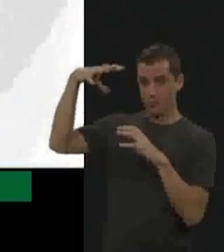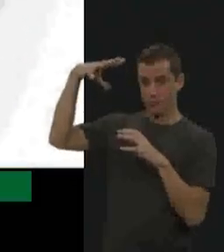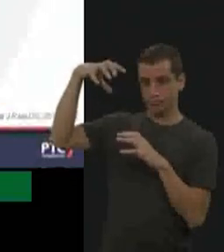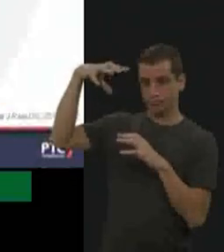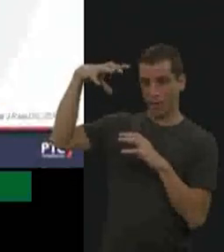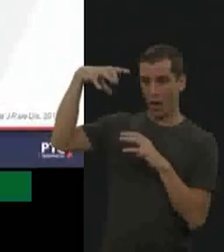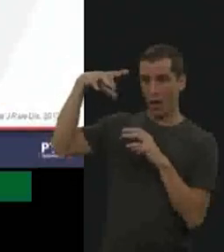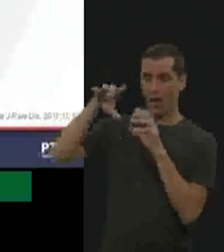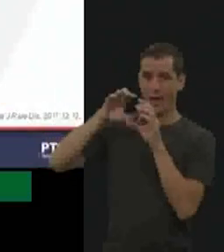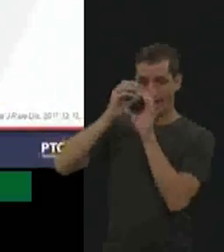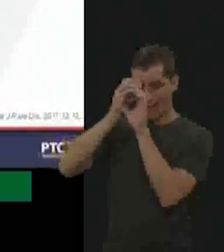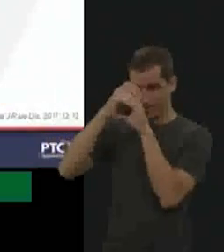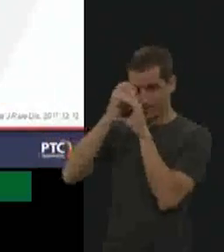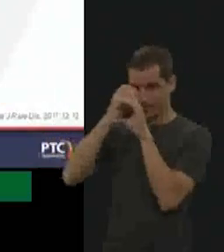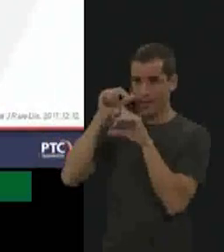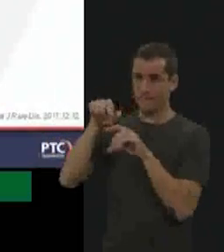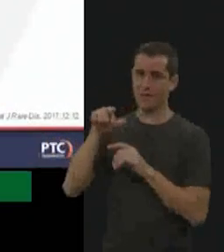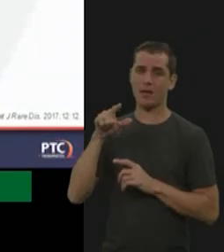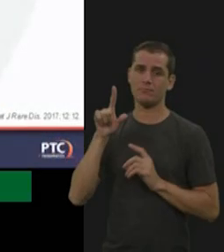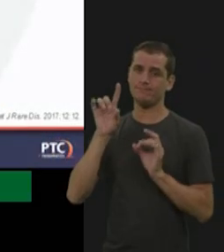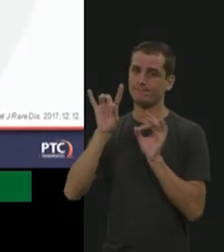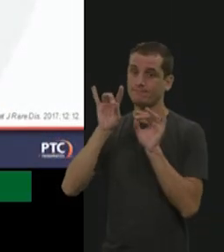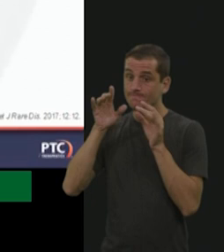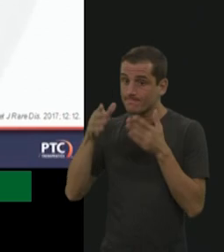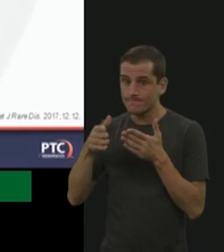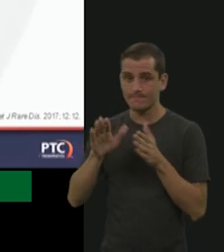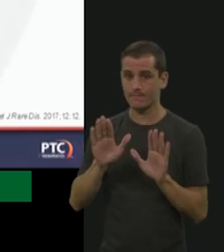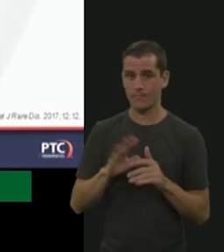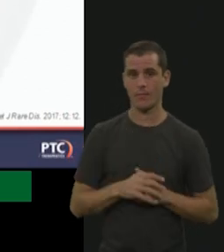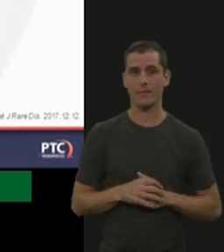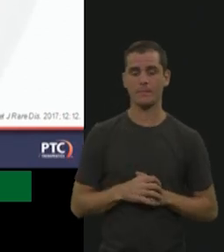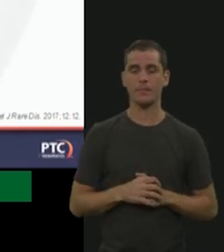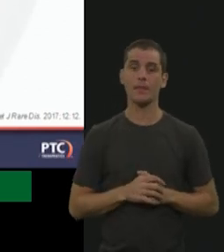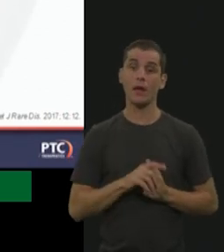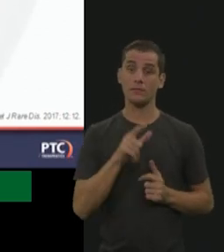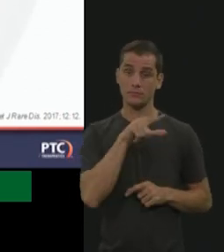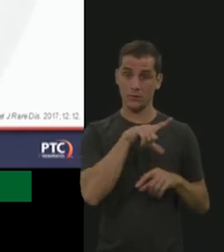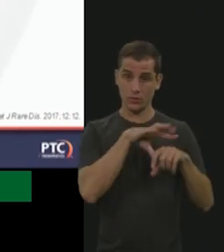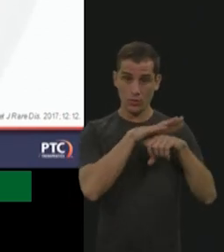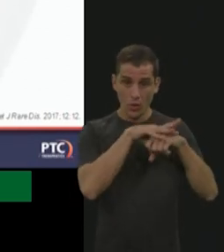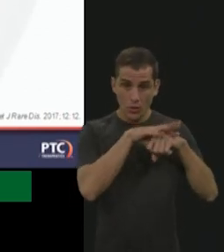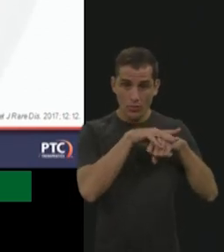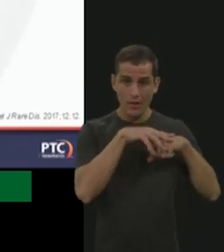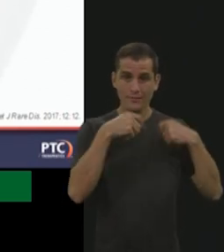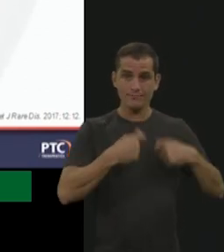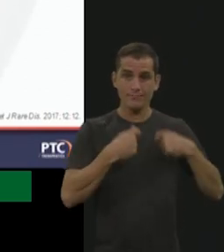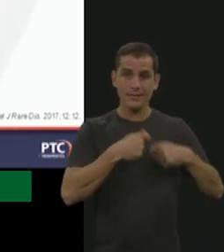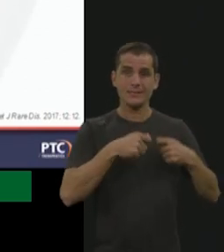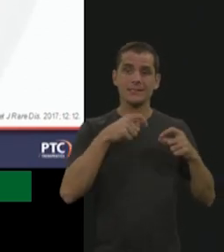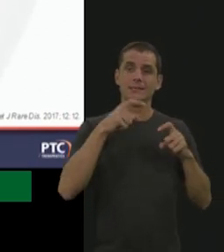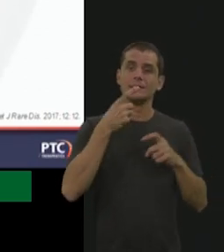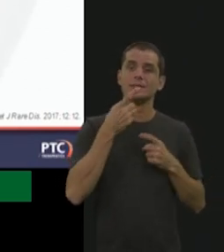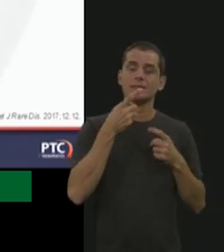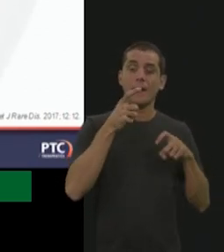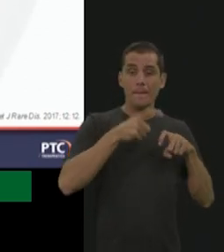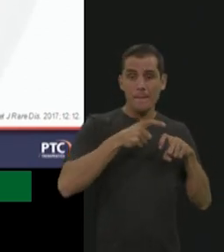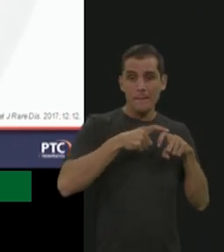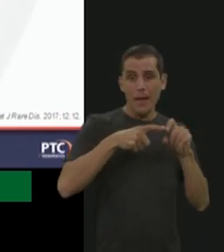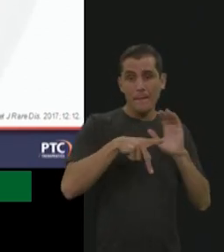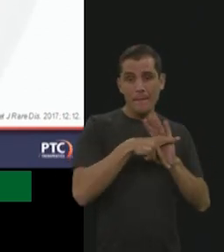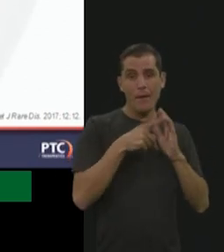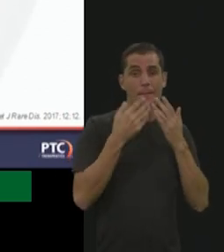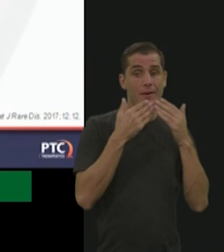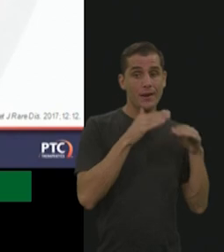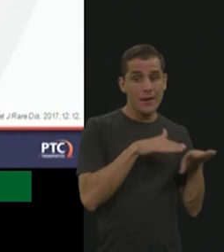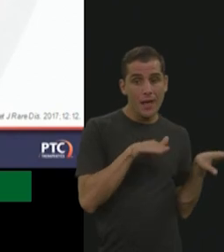diferenciar. É uma doença que vai demandar um cuidado multidisciplinar, né, tendo o pediatra para fazer a primeira suspeita, o geneticista